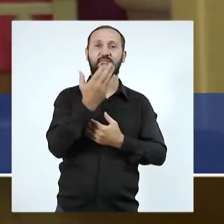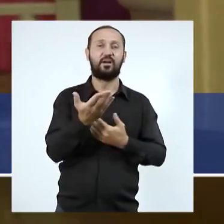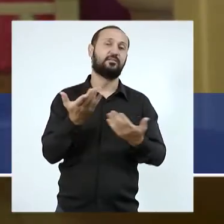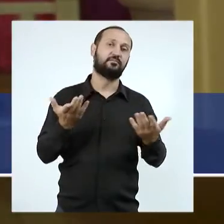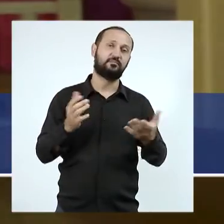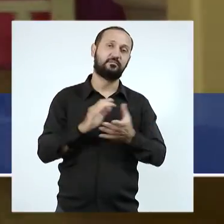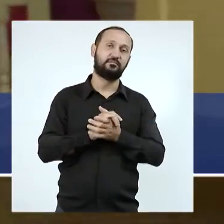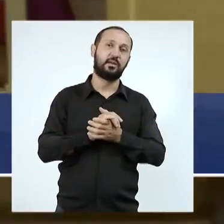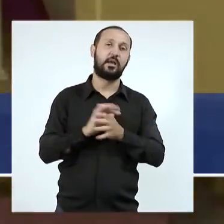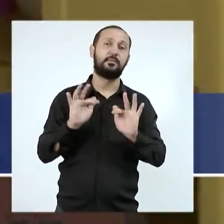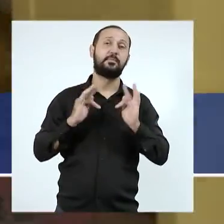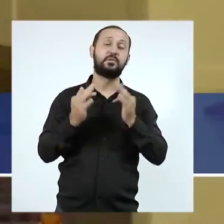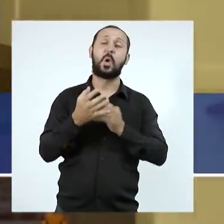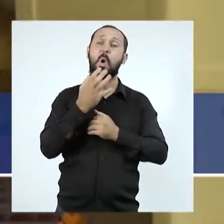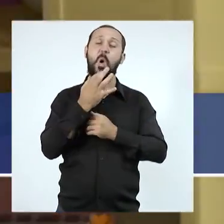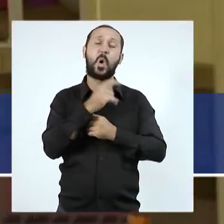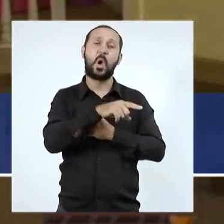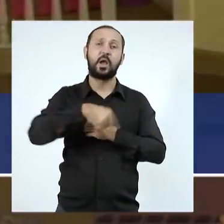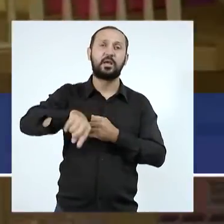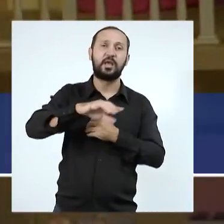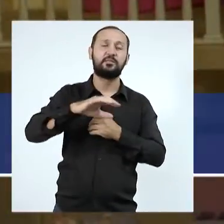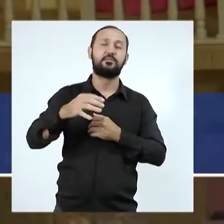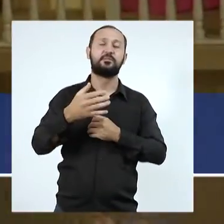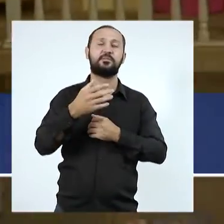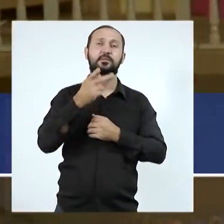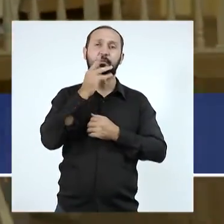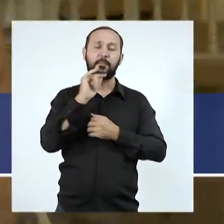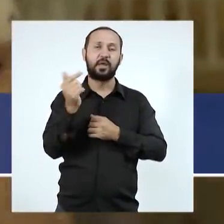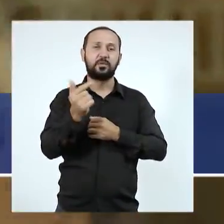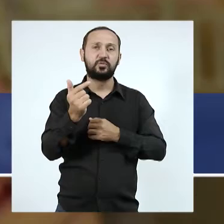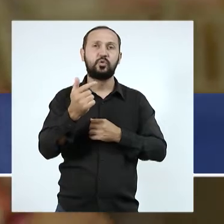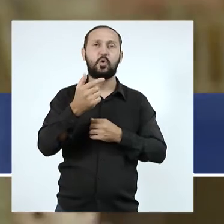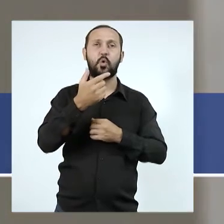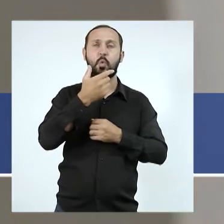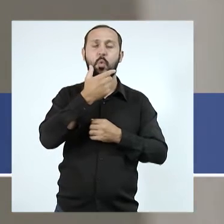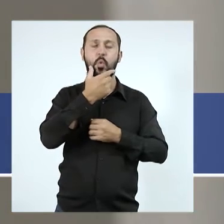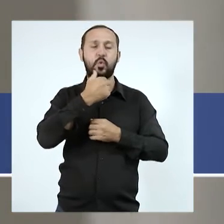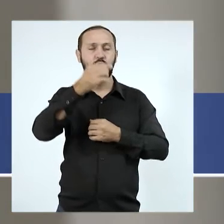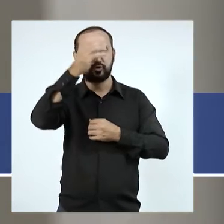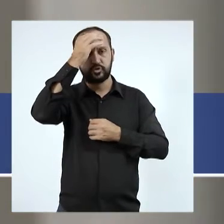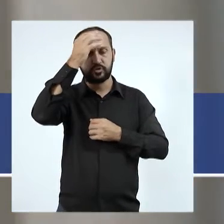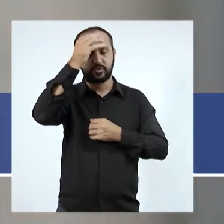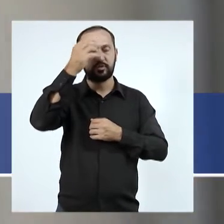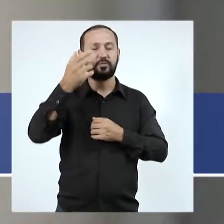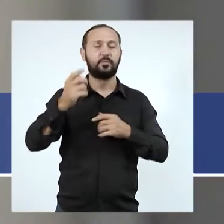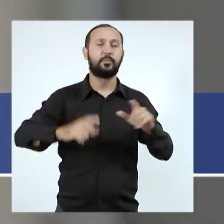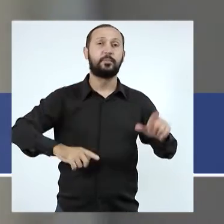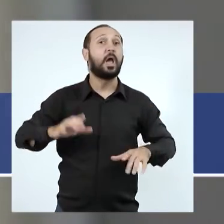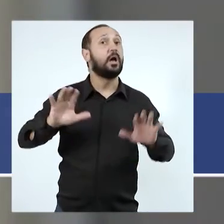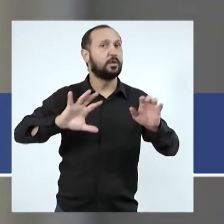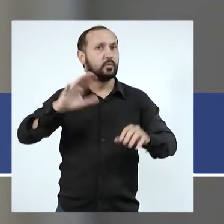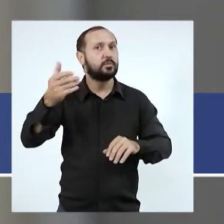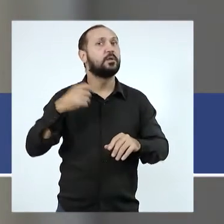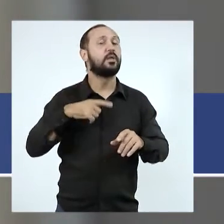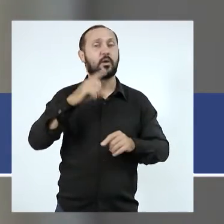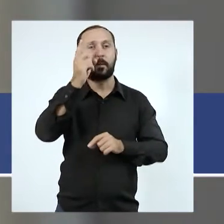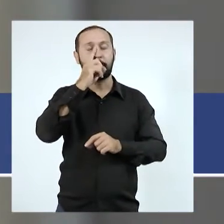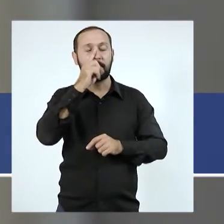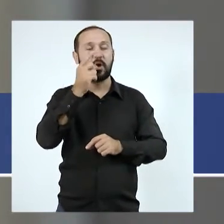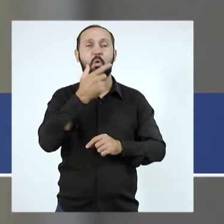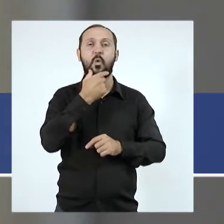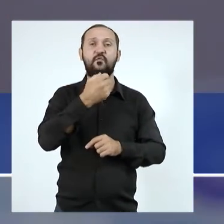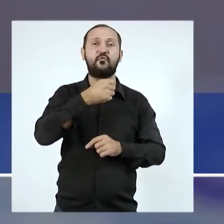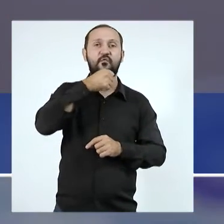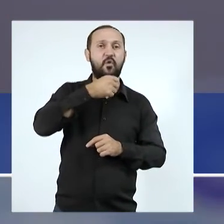teto de uma família, né? São pessoas do ciclo íntimo, a maioria das vezes padrastos, tios, primos,